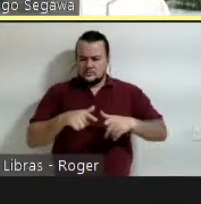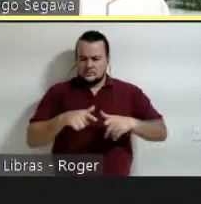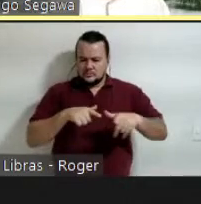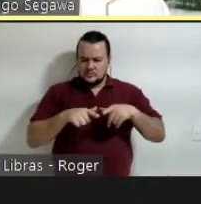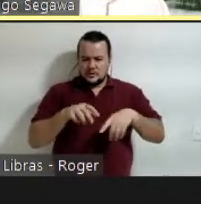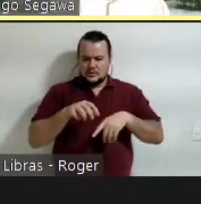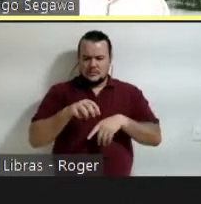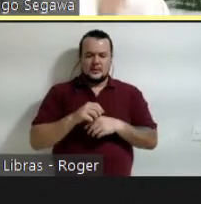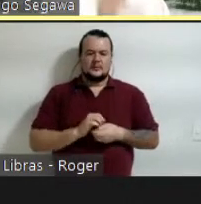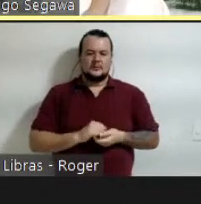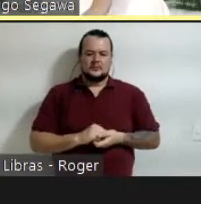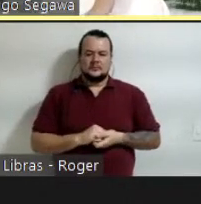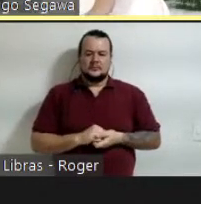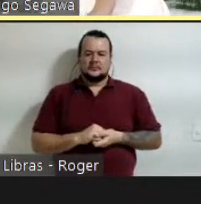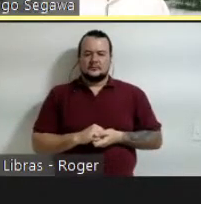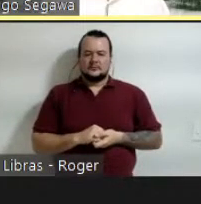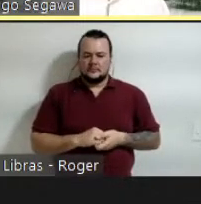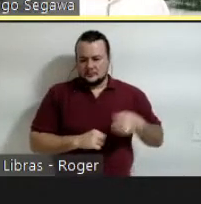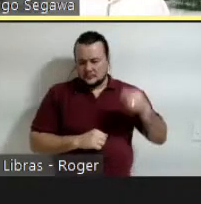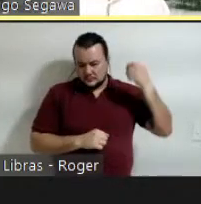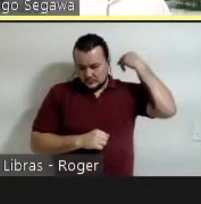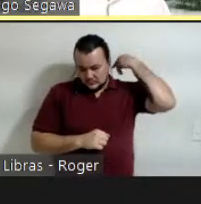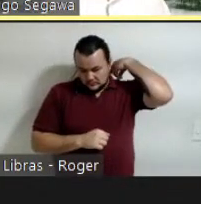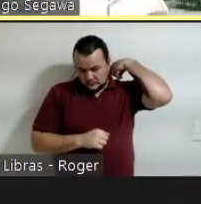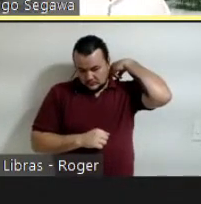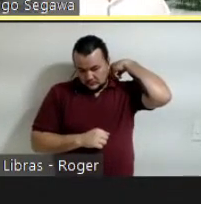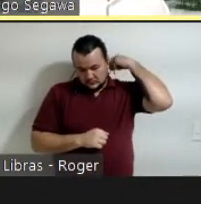E, obviamente, vocês veem essa relação.